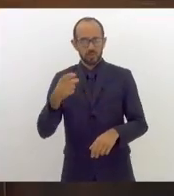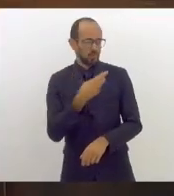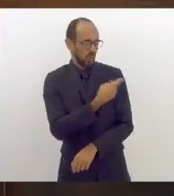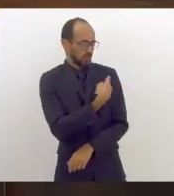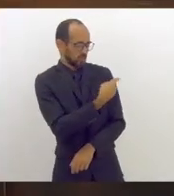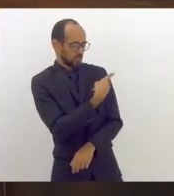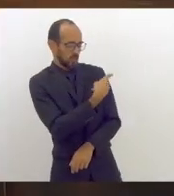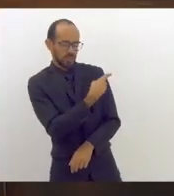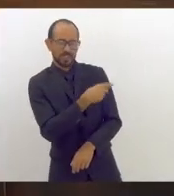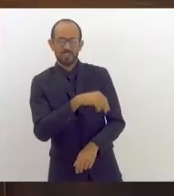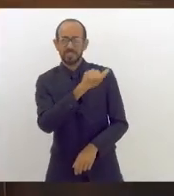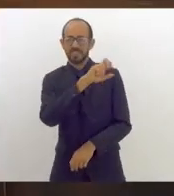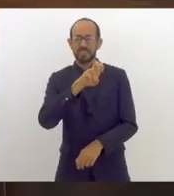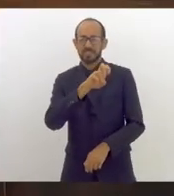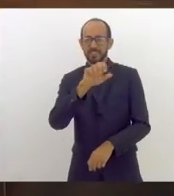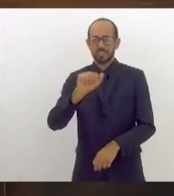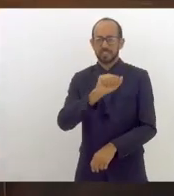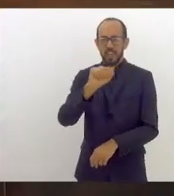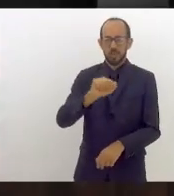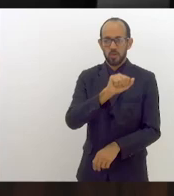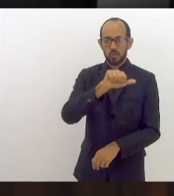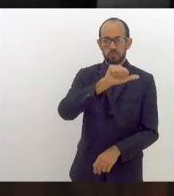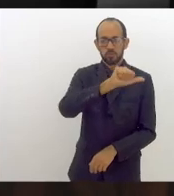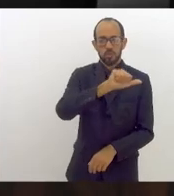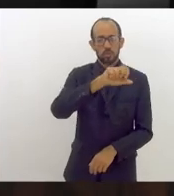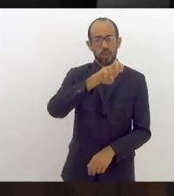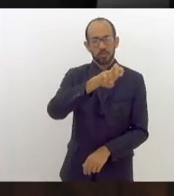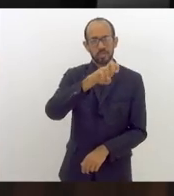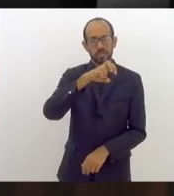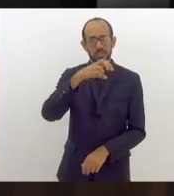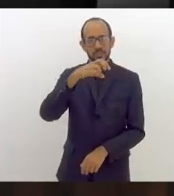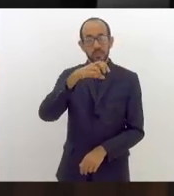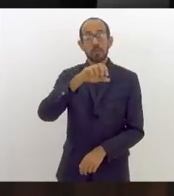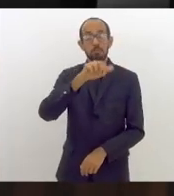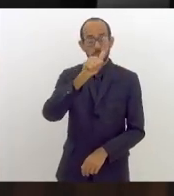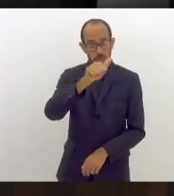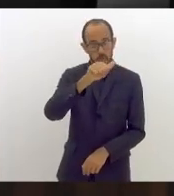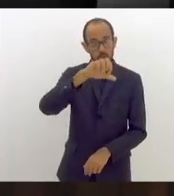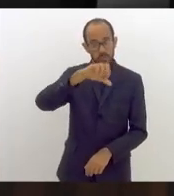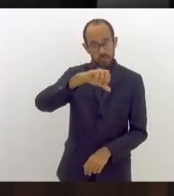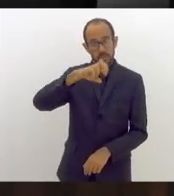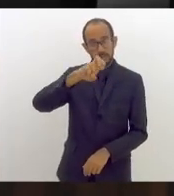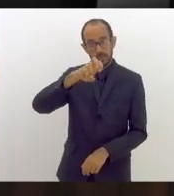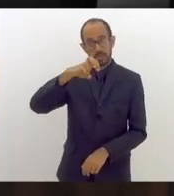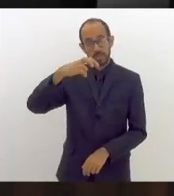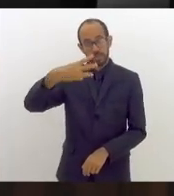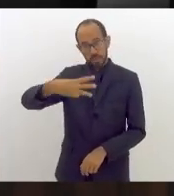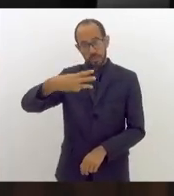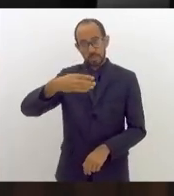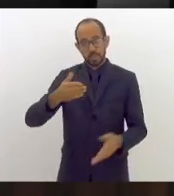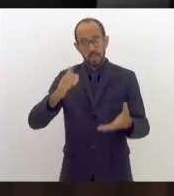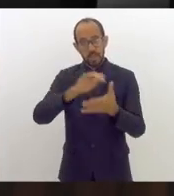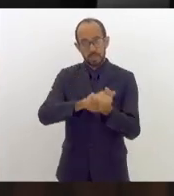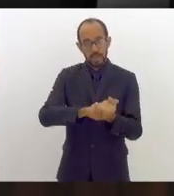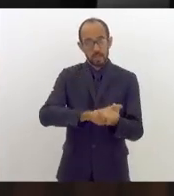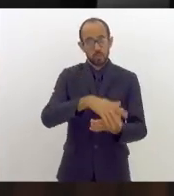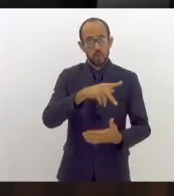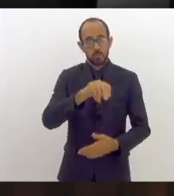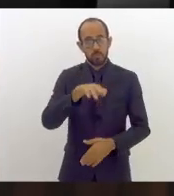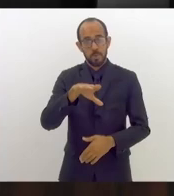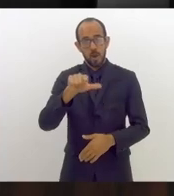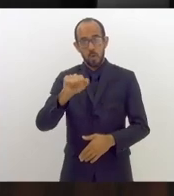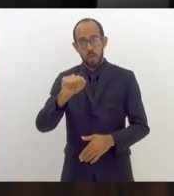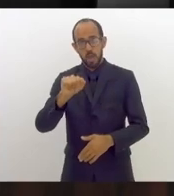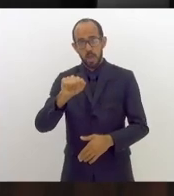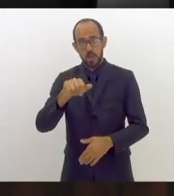agosto de 1953 casado com a senhora Paula Mourão o vice-presidente possui